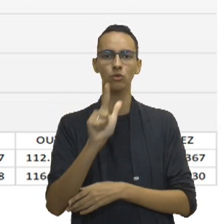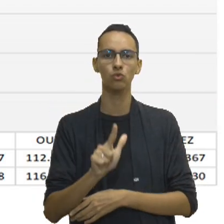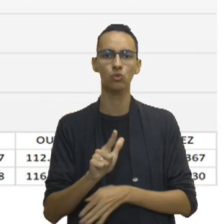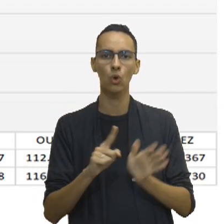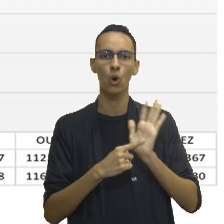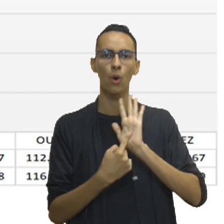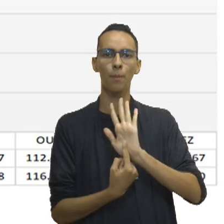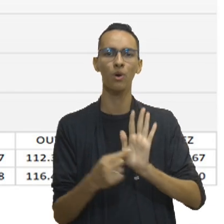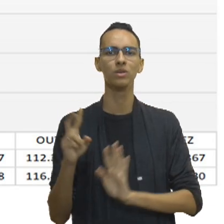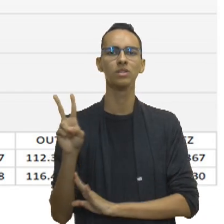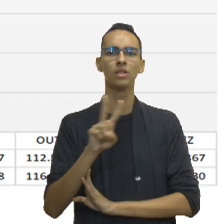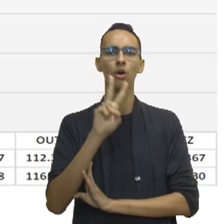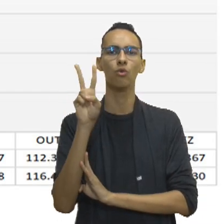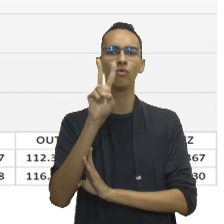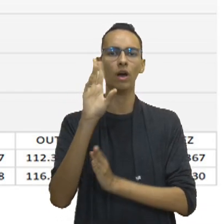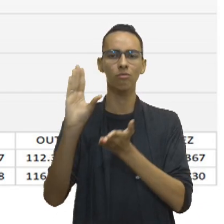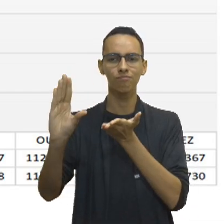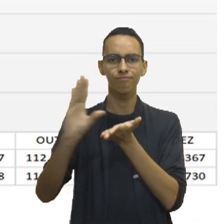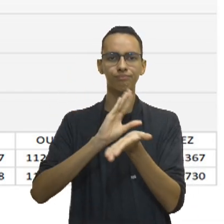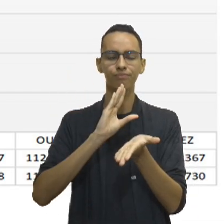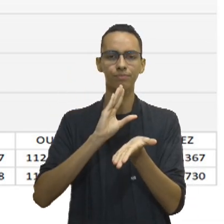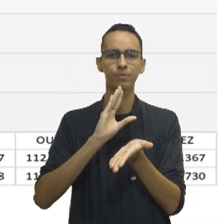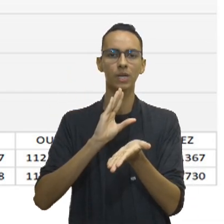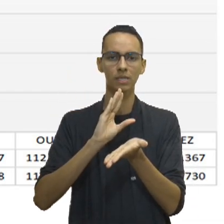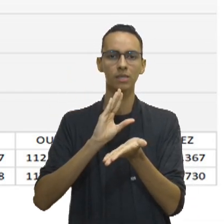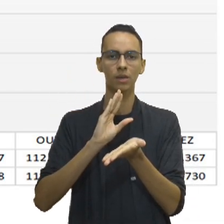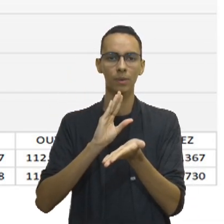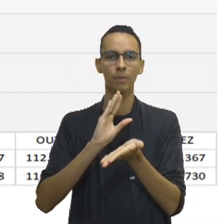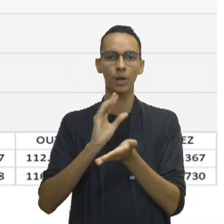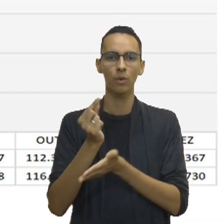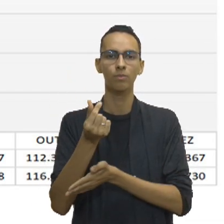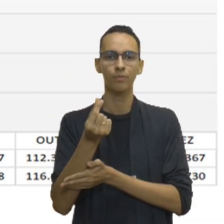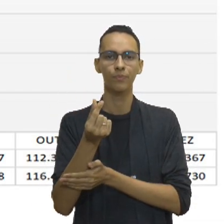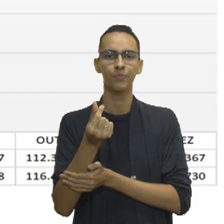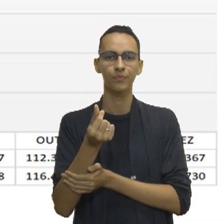que a universidade recebeu com a Lei